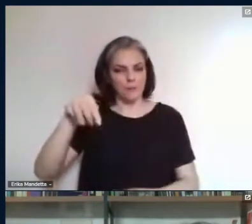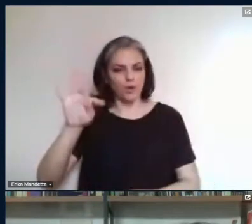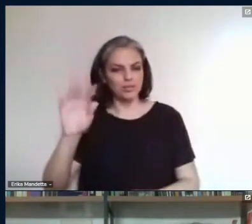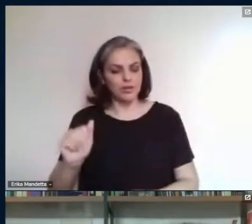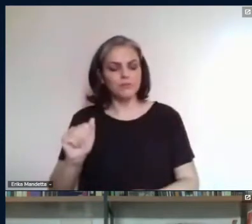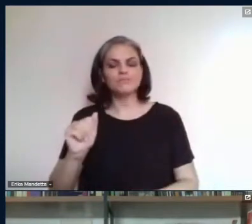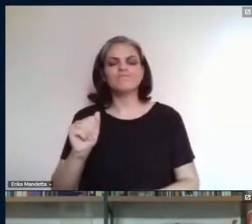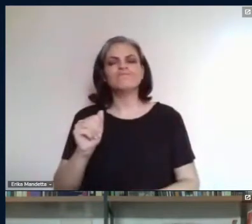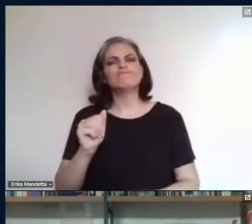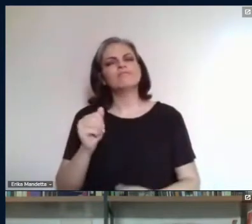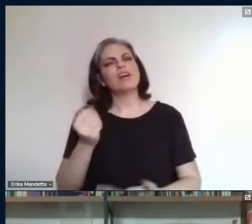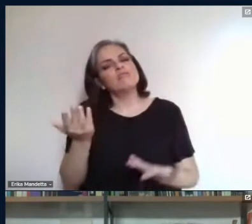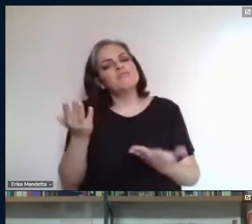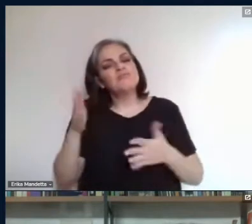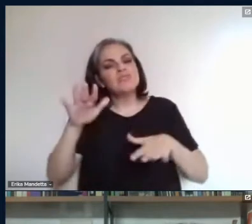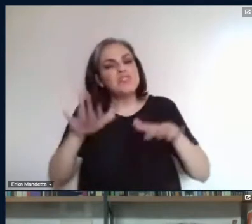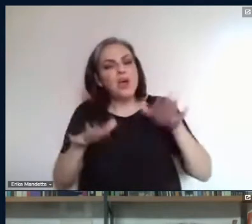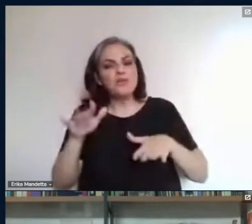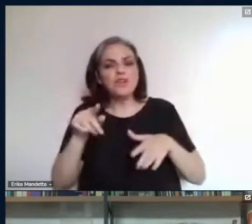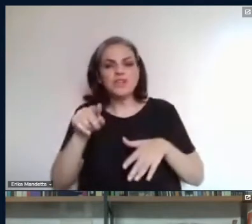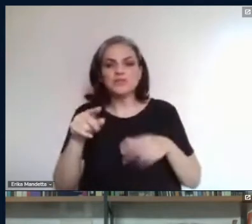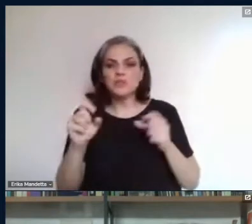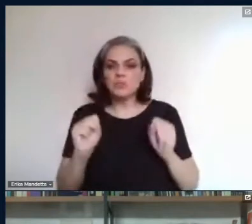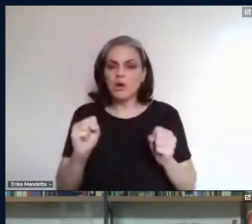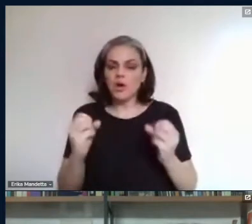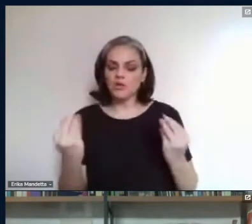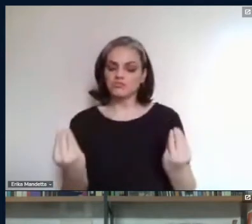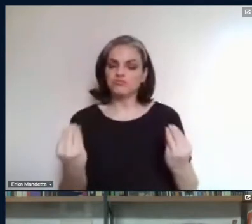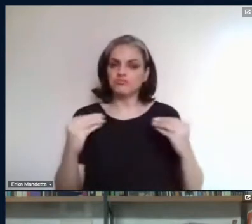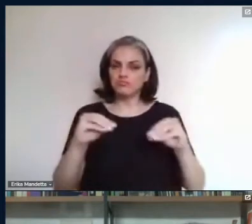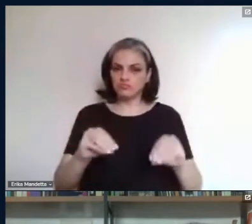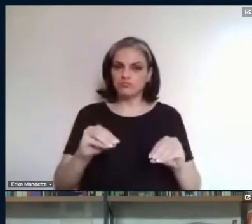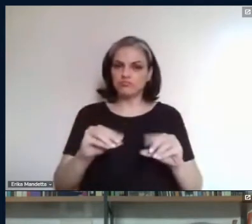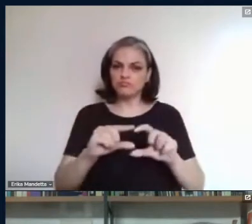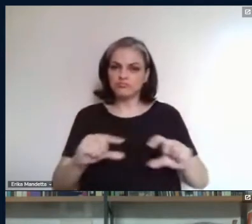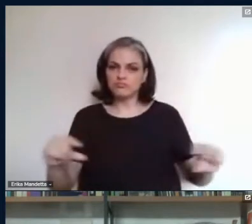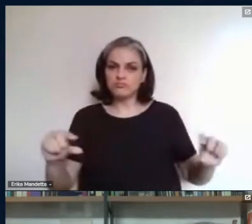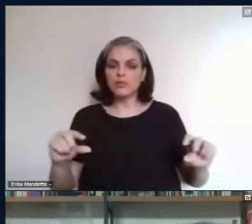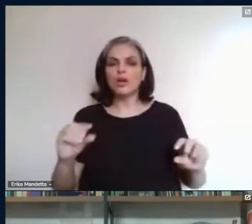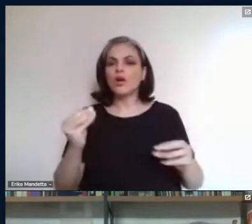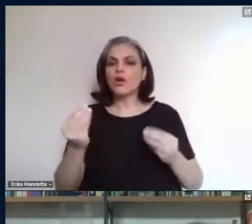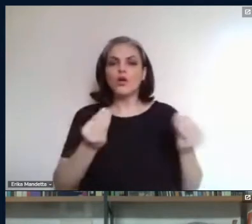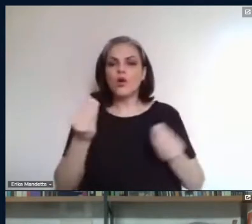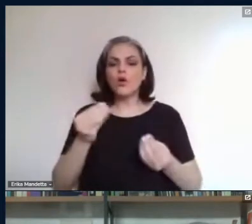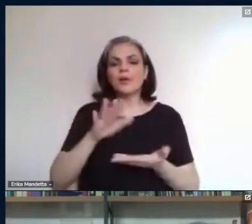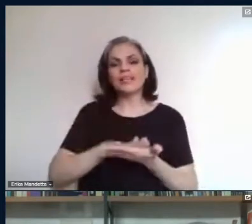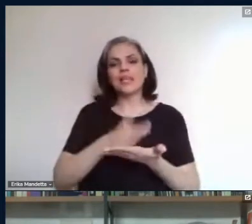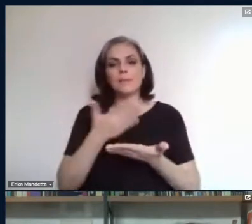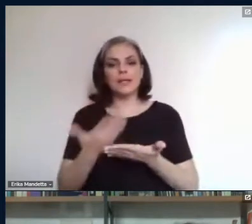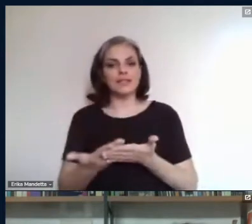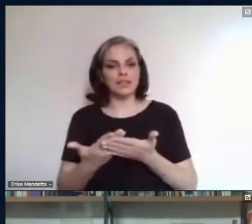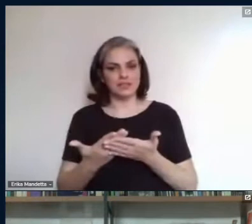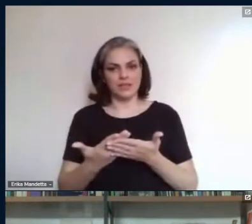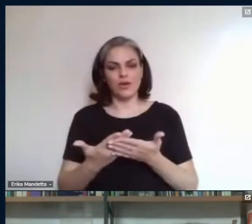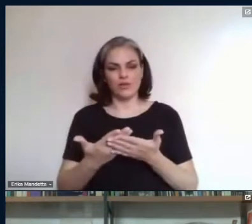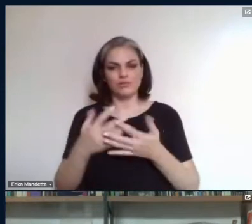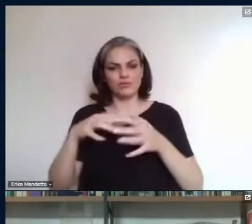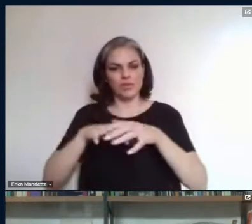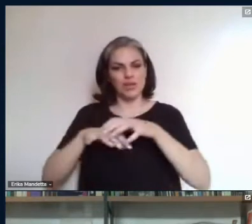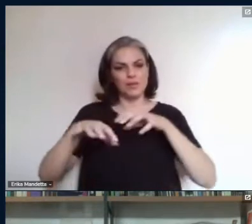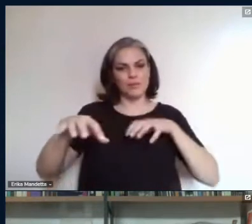ainda que numa nota de rodapé, o destaque para a interpretação remota diante do contexto